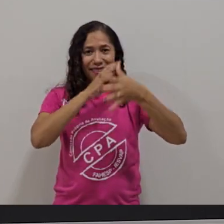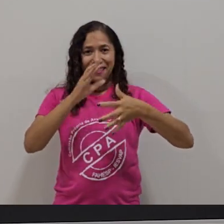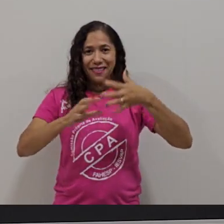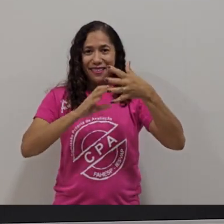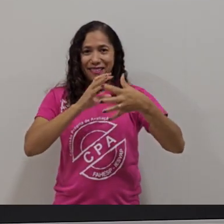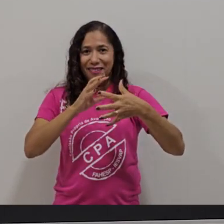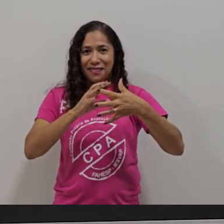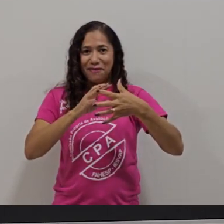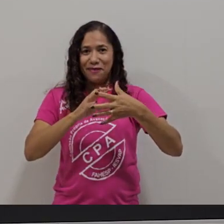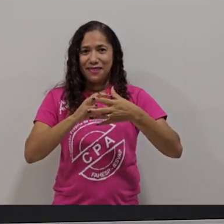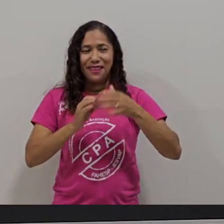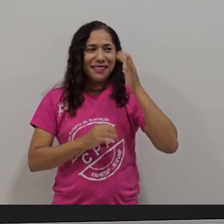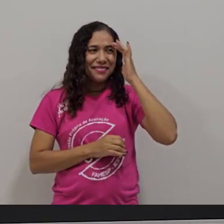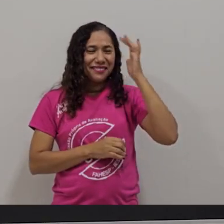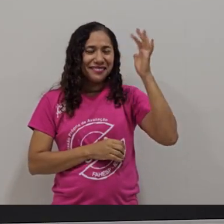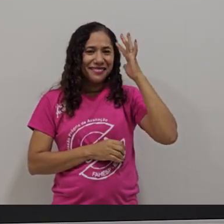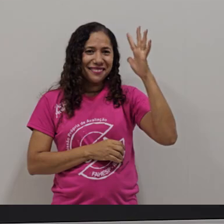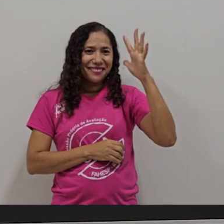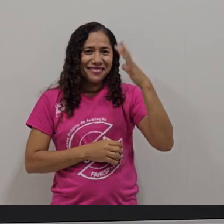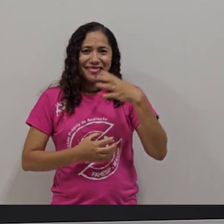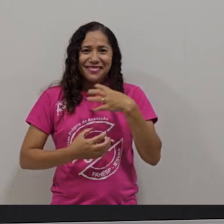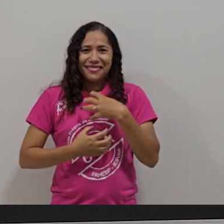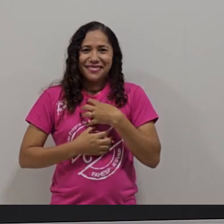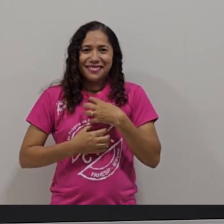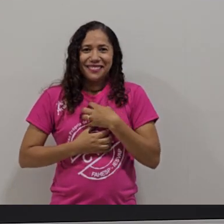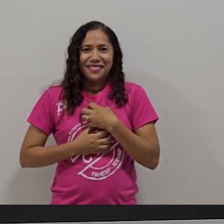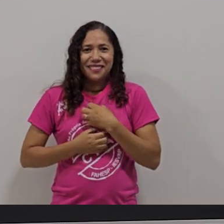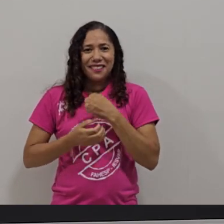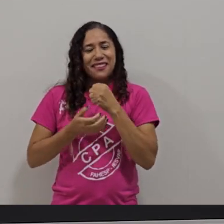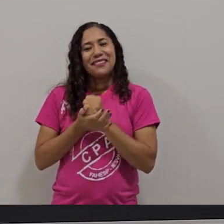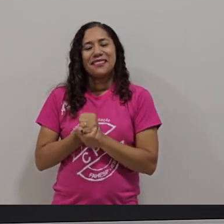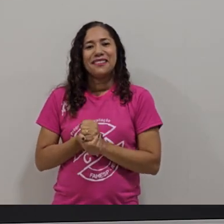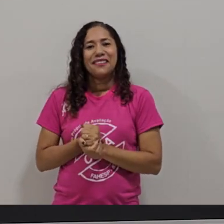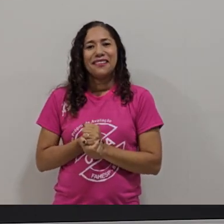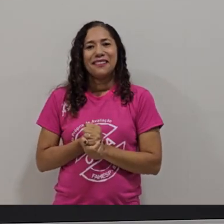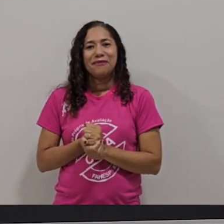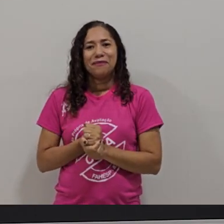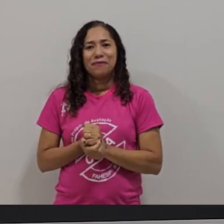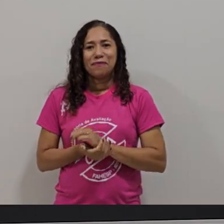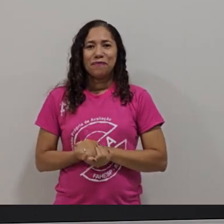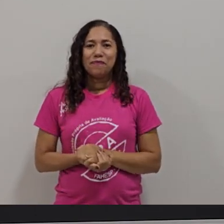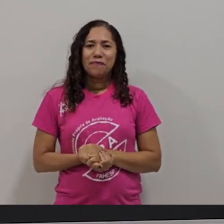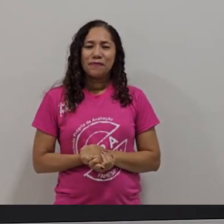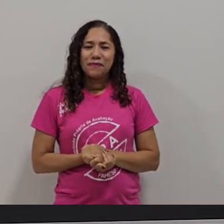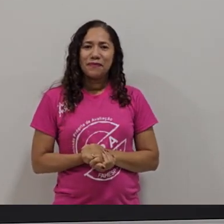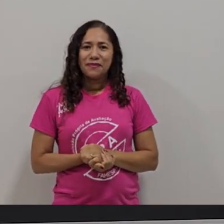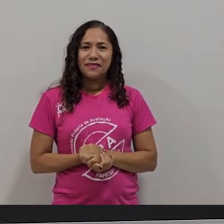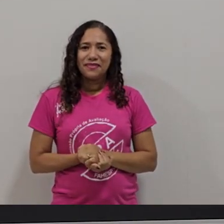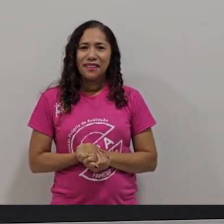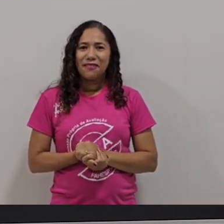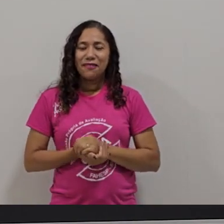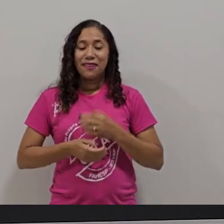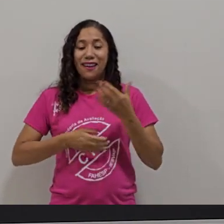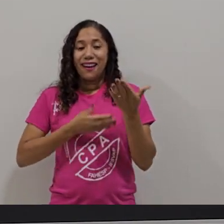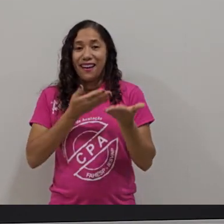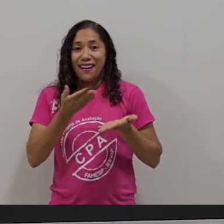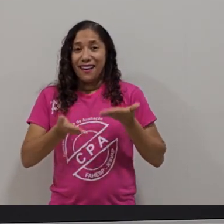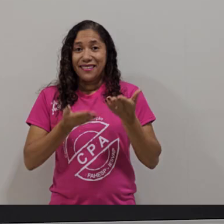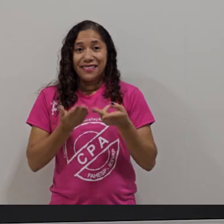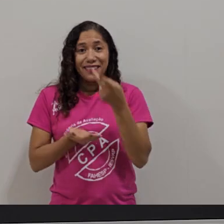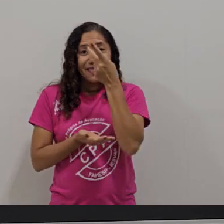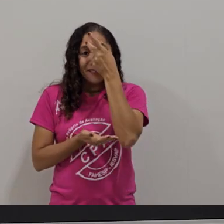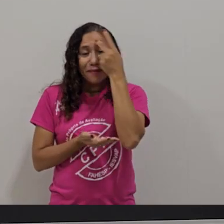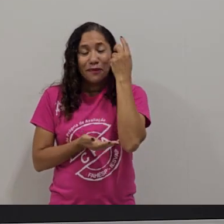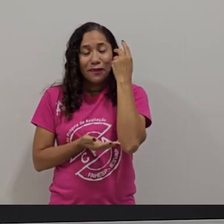algo indescritível. A gente teve uma atividade com a Clecivânia na disciplina dela, que foi atender uma